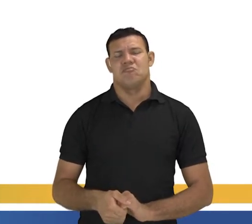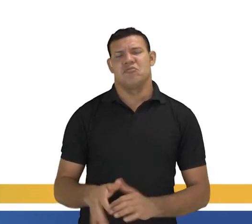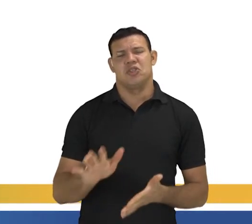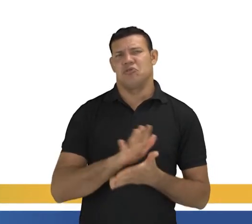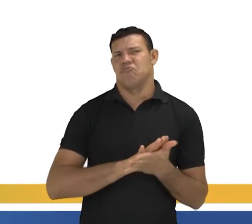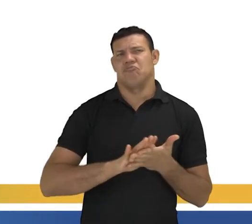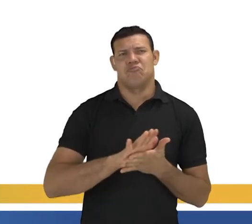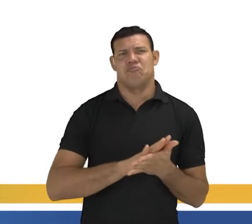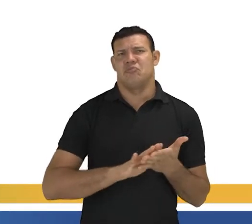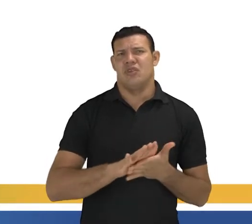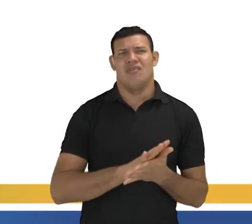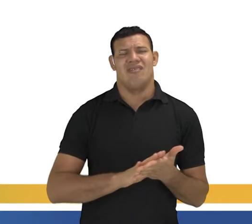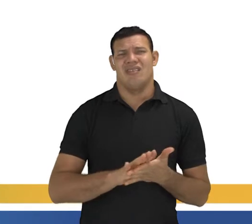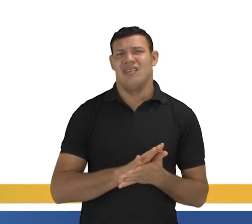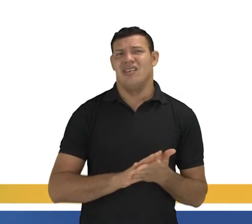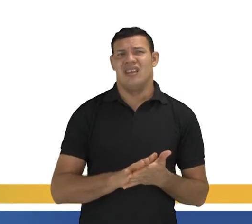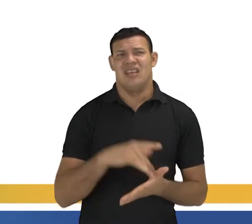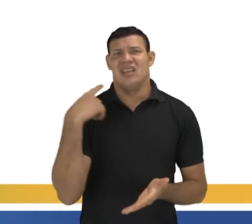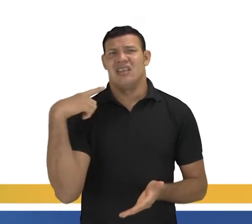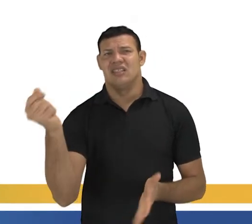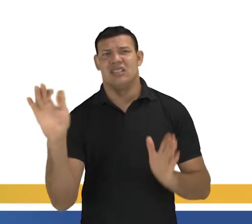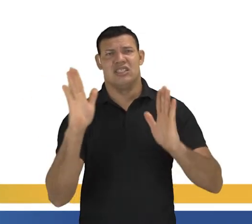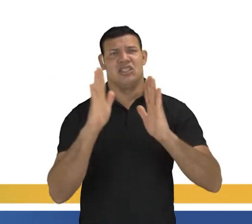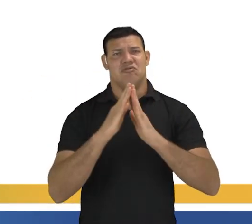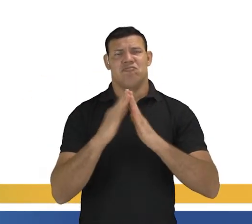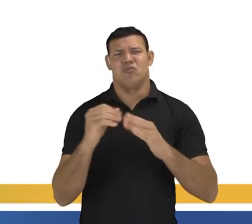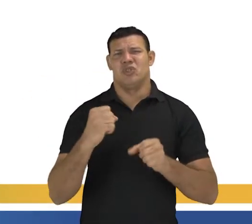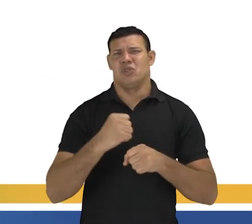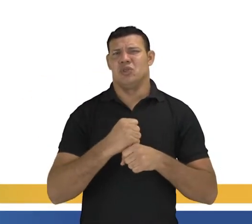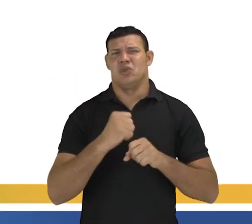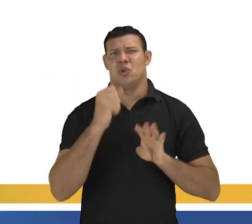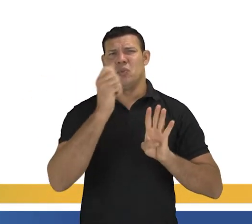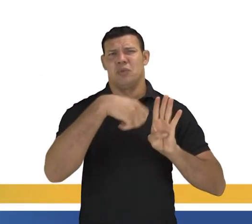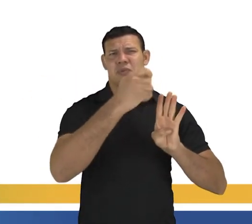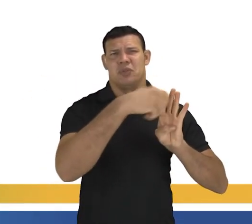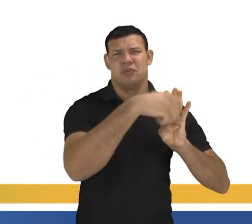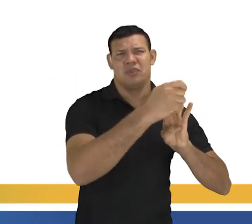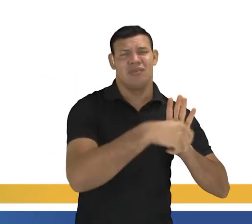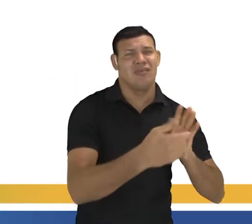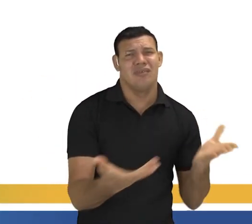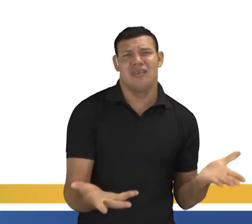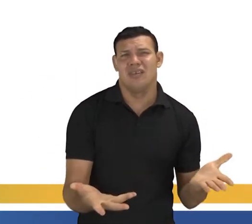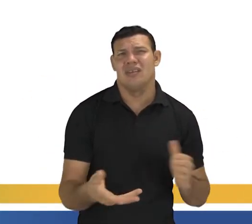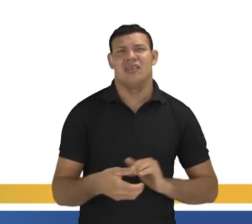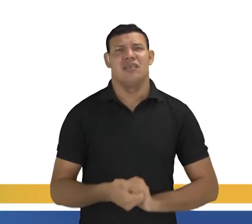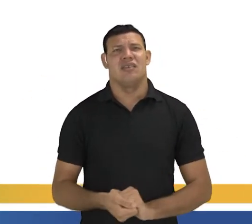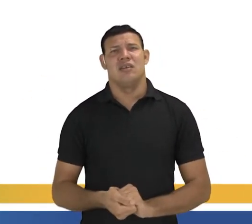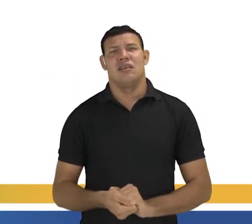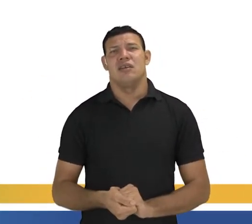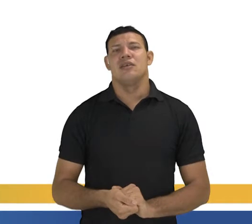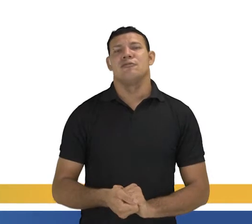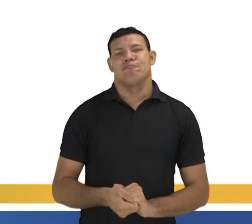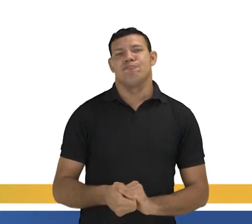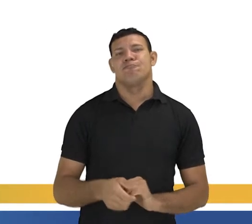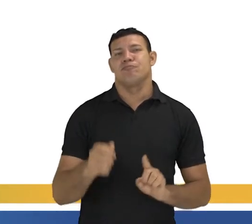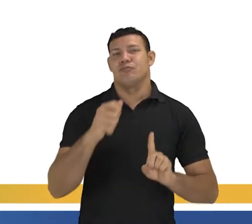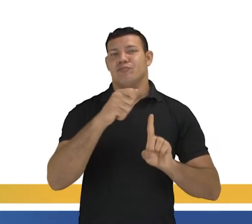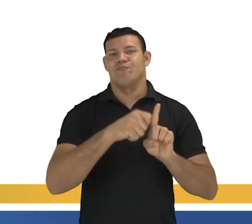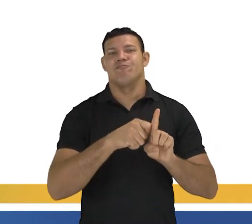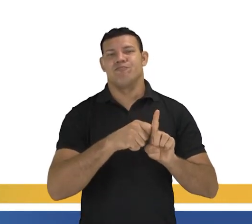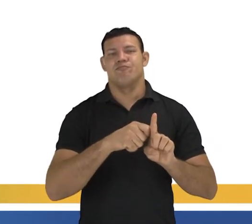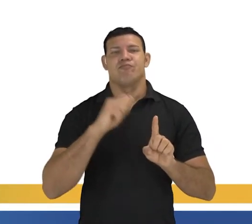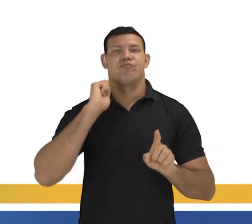muito. Não saio de casa há meses, desde abril. Tudo bem? Então nós temos o in utilizado para formas